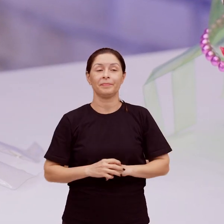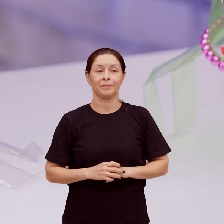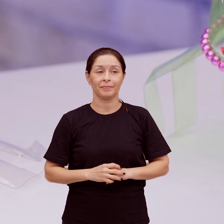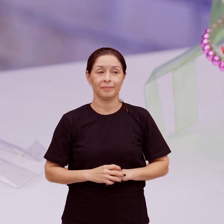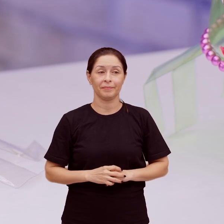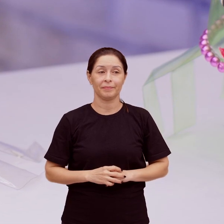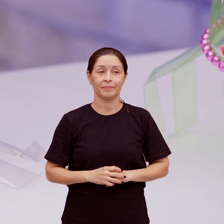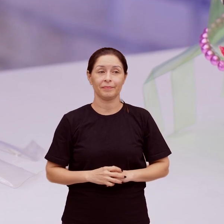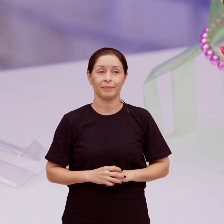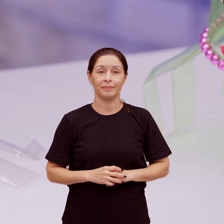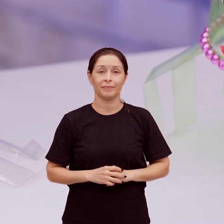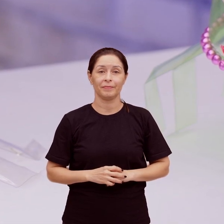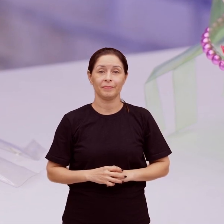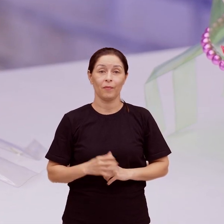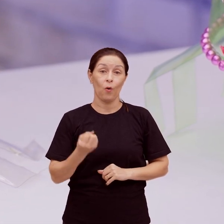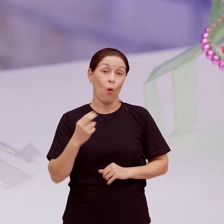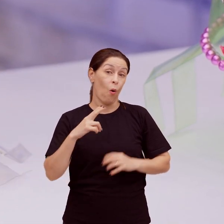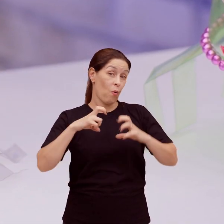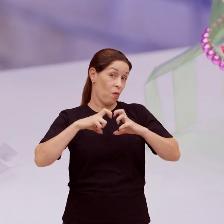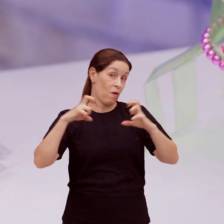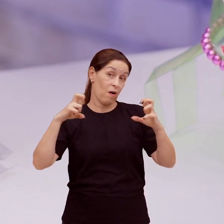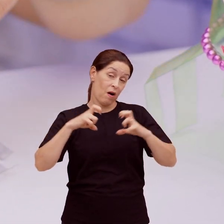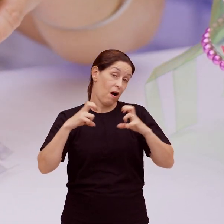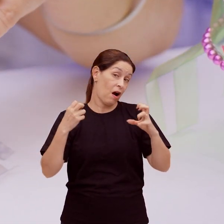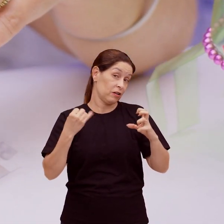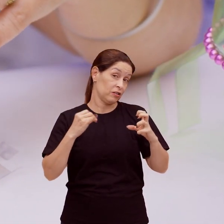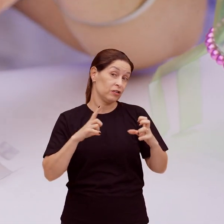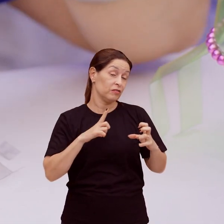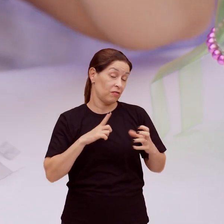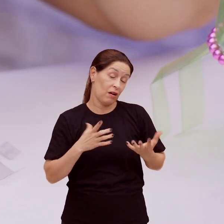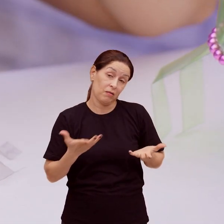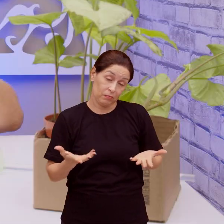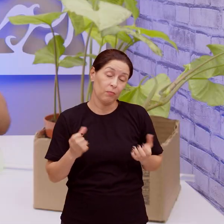coloco o barbante ou um elástico, se eu tiver,